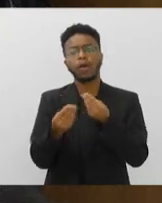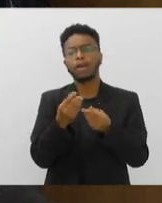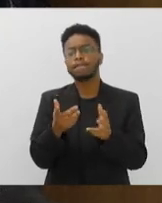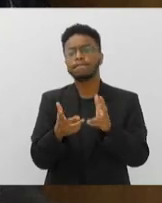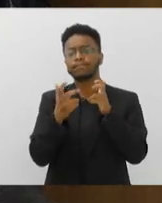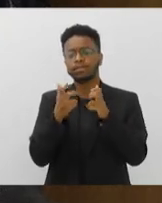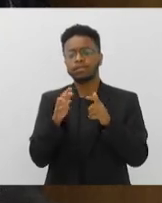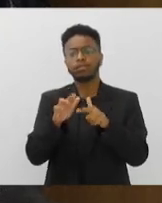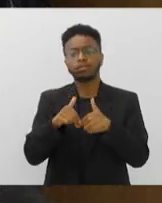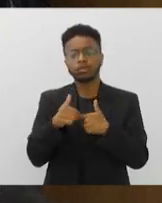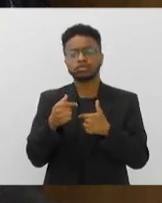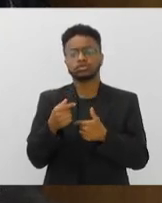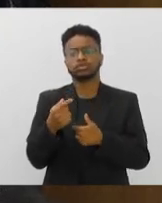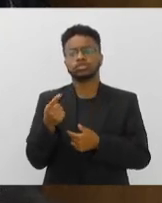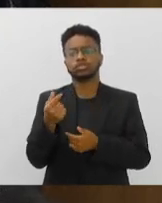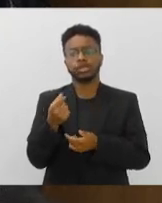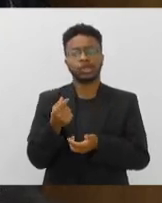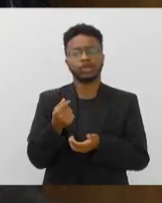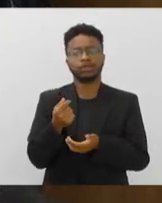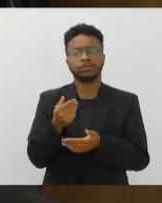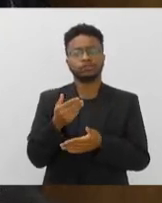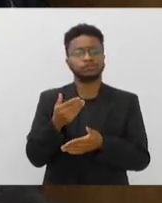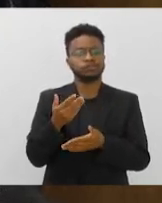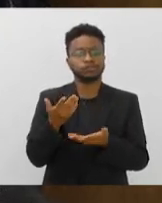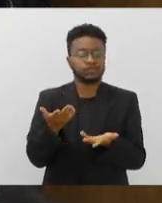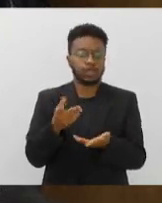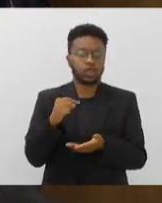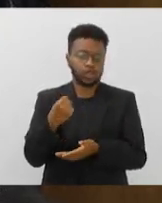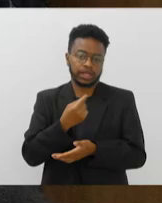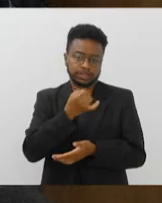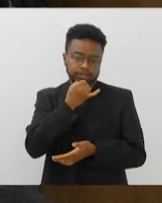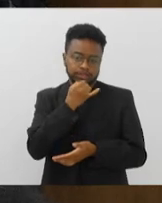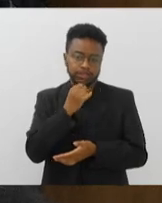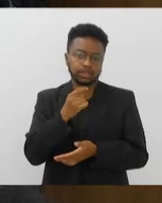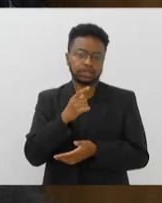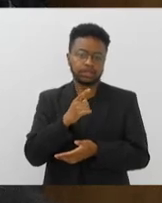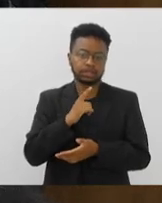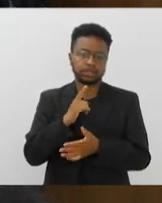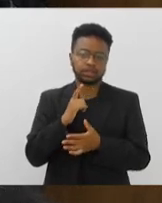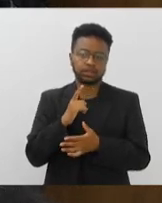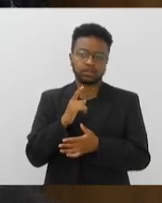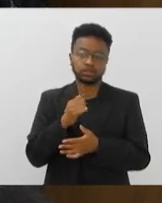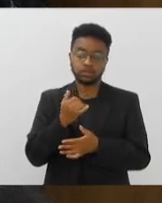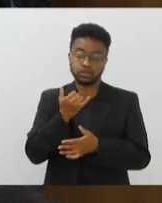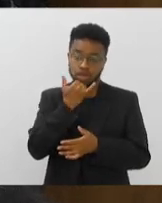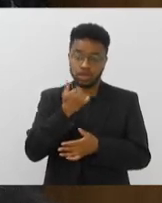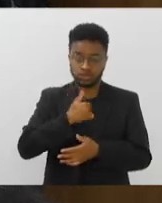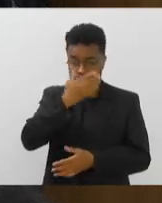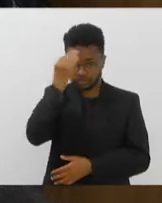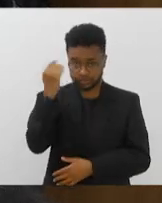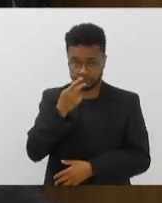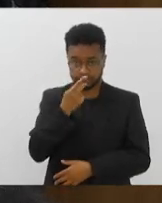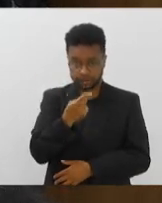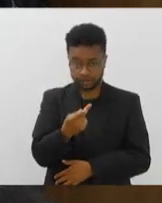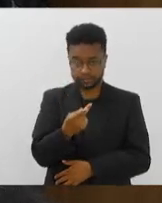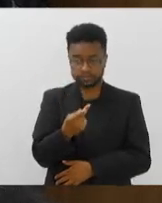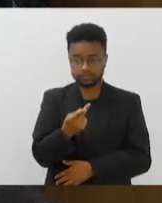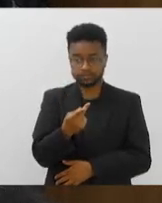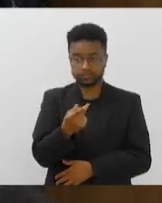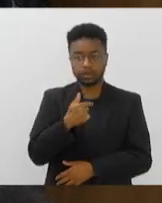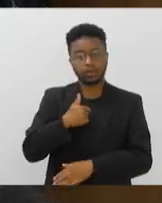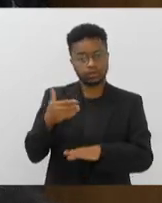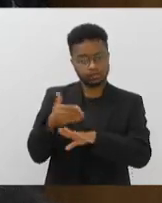recursos infindáveis existem situações nós que acompanhamos o contexto Ah eu esqueci de dizer também faço parte do